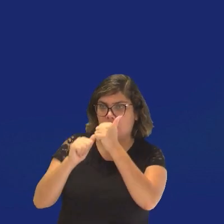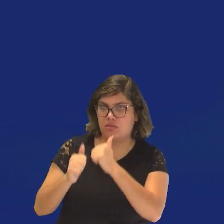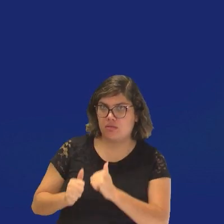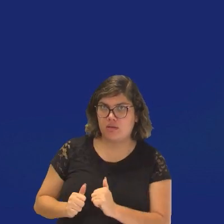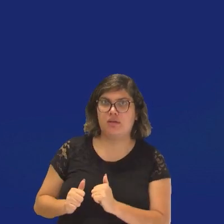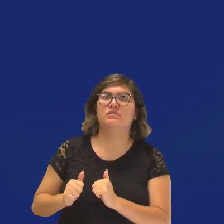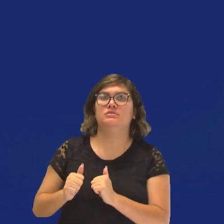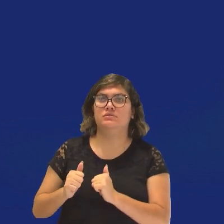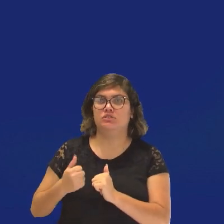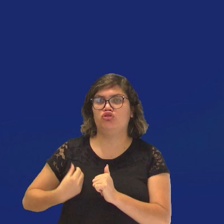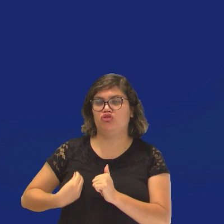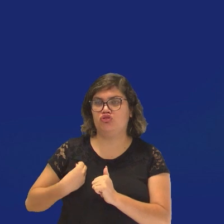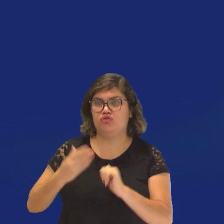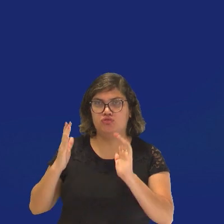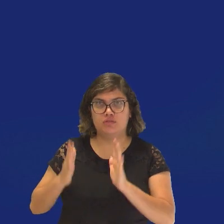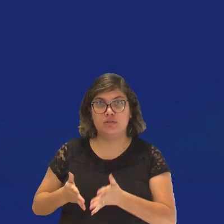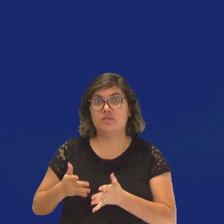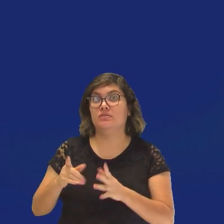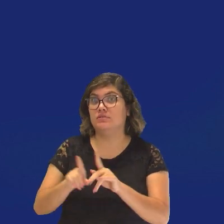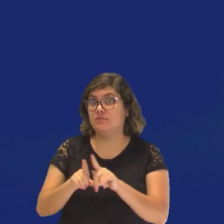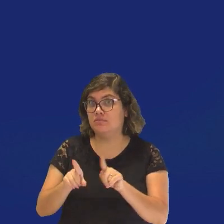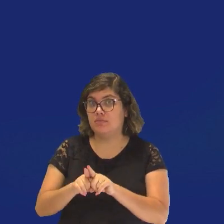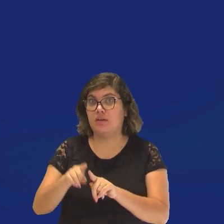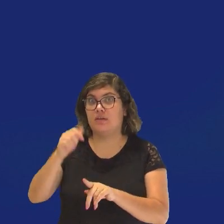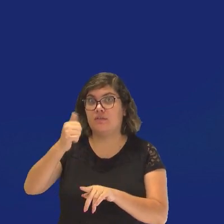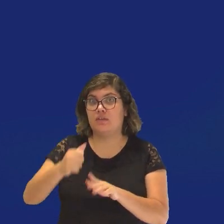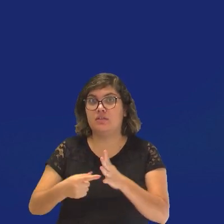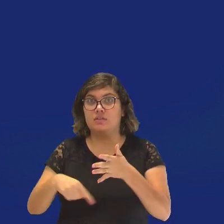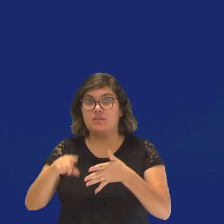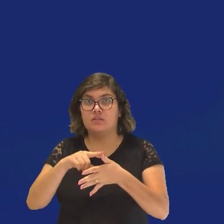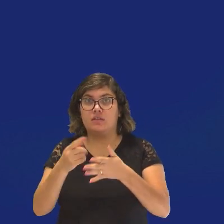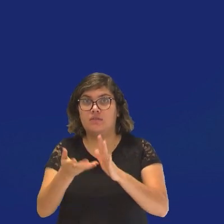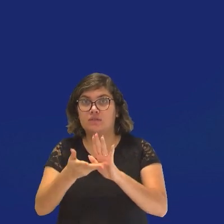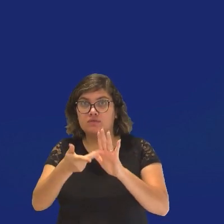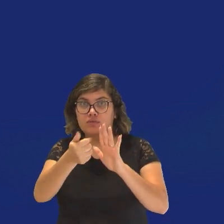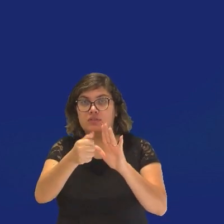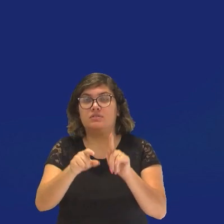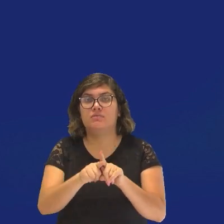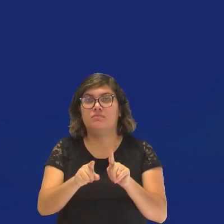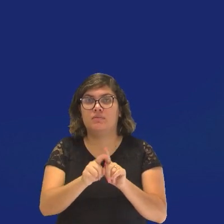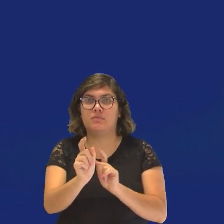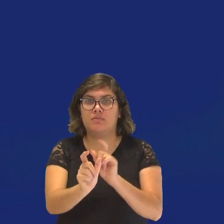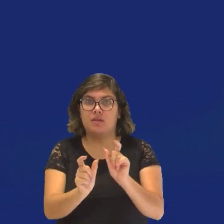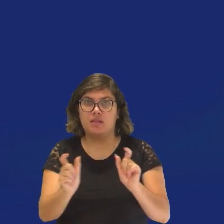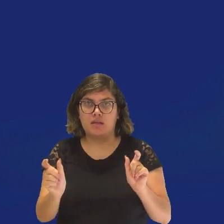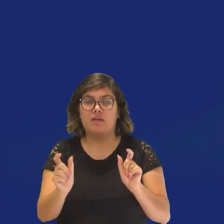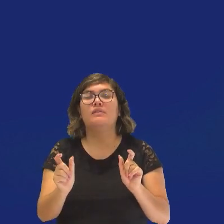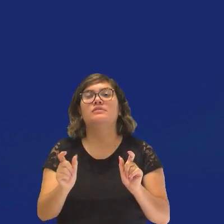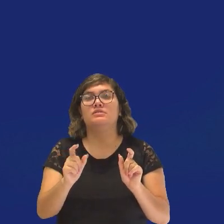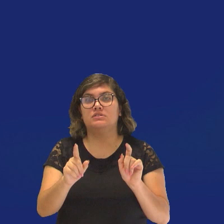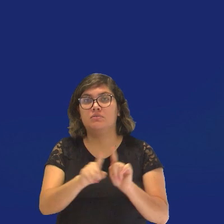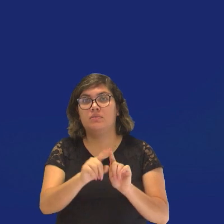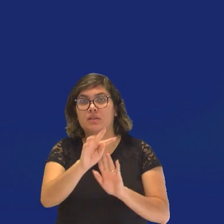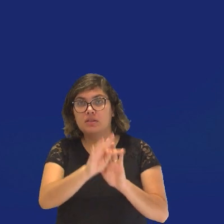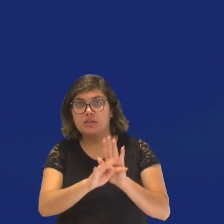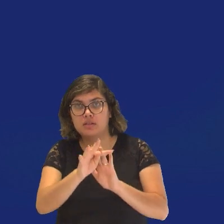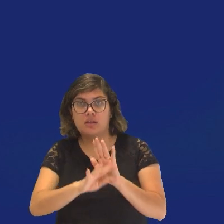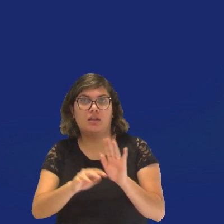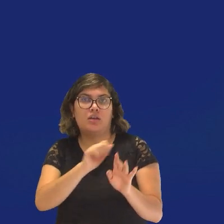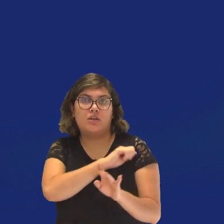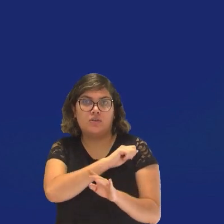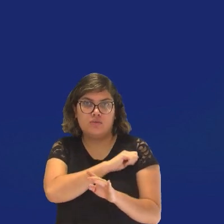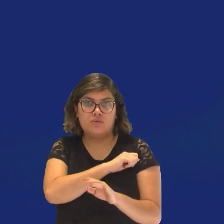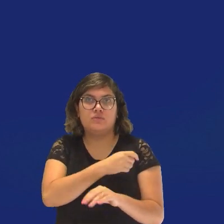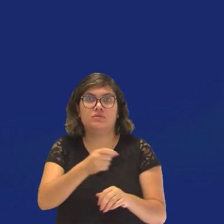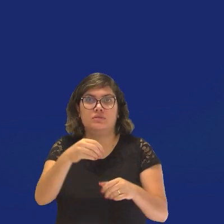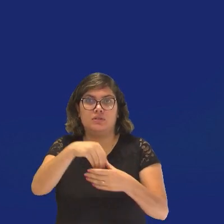de pré-existentes e avaliações de níveis de fluência em leitura de palavras, pseudopalavras e textos por alunos do ensino fundamental